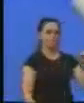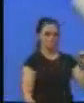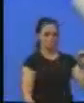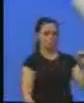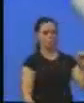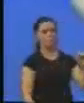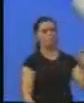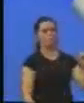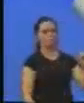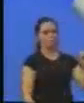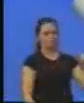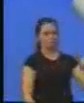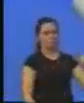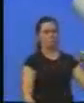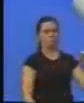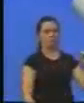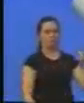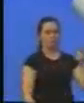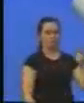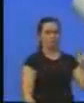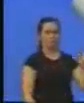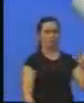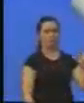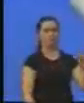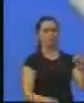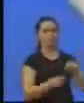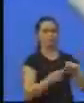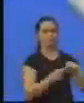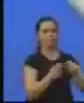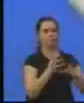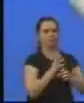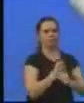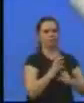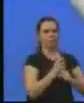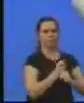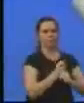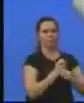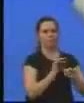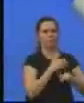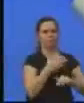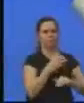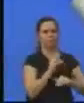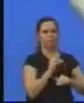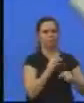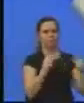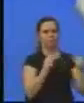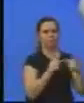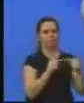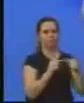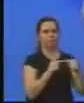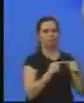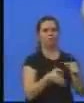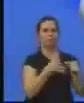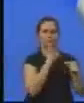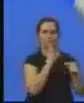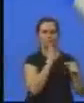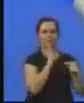deu cosseno. Agora sim, eu preciso calcular a função no ponto